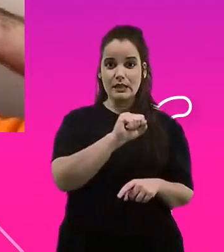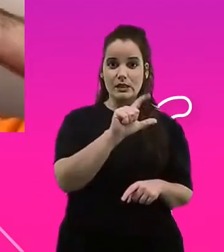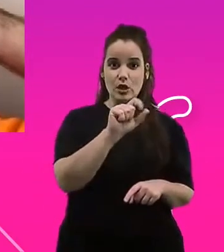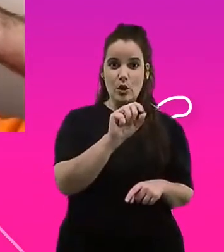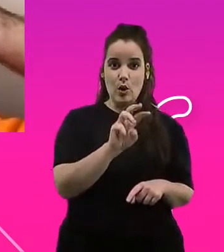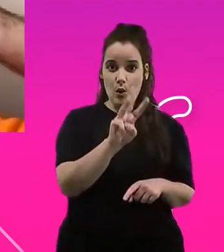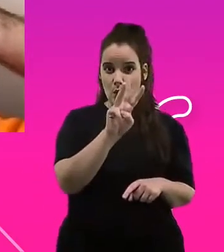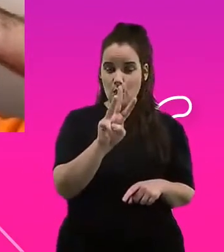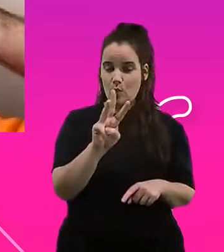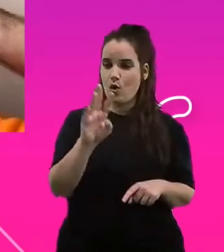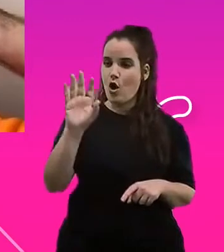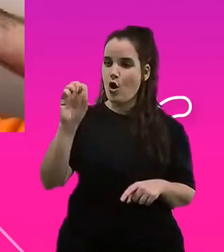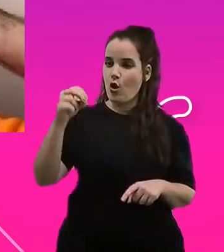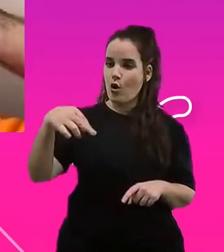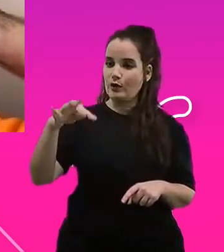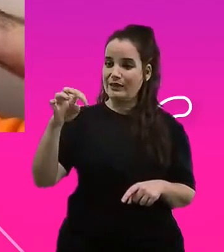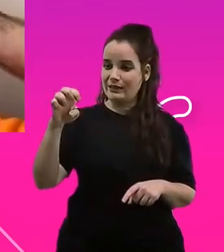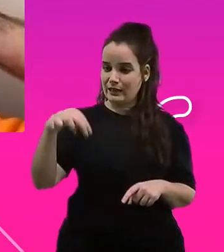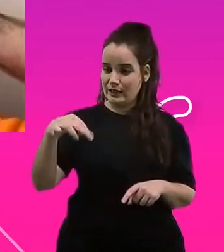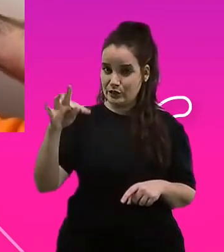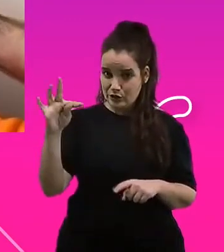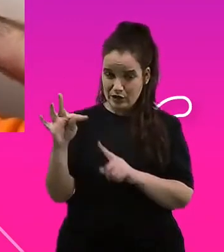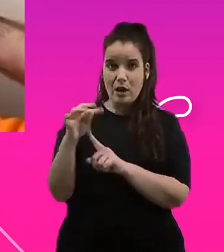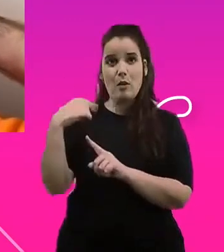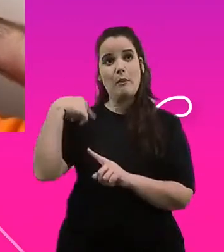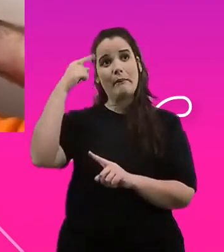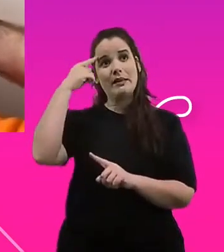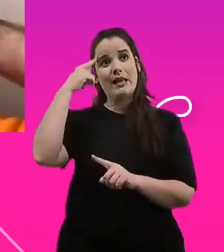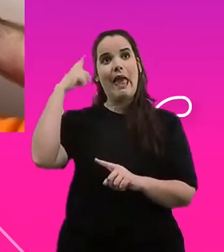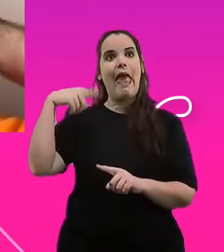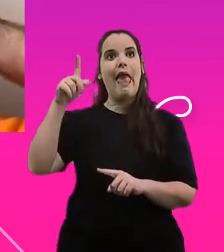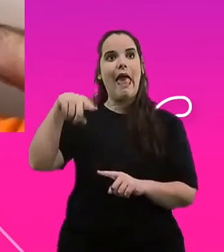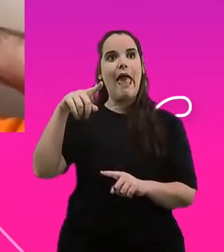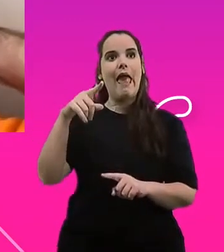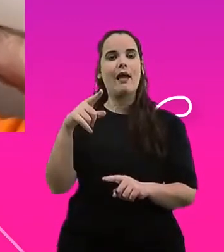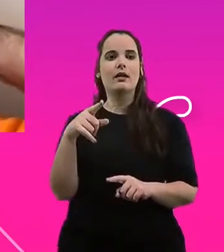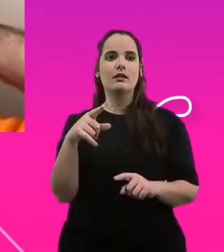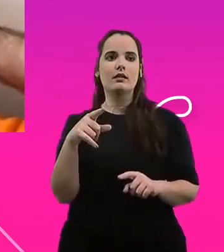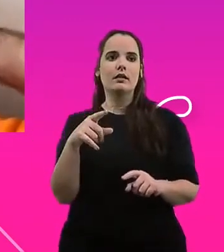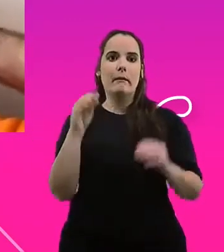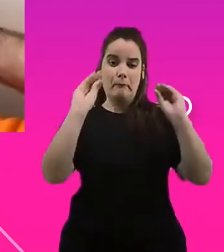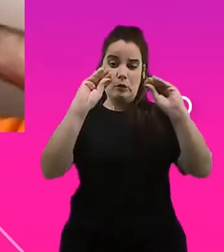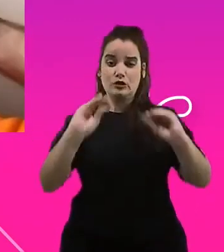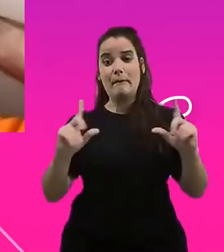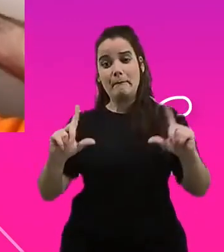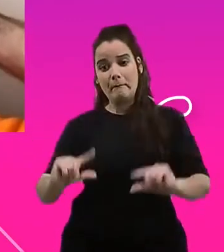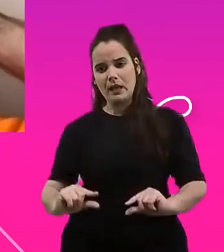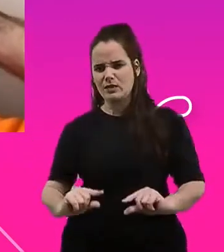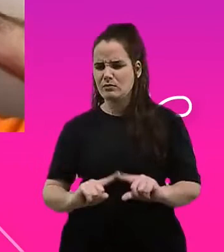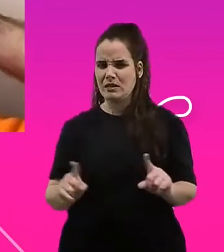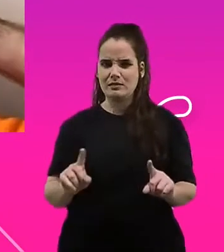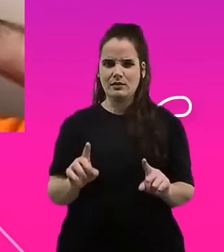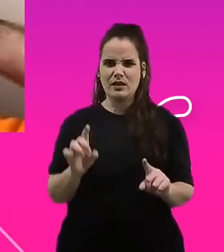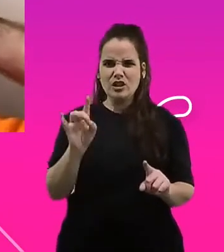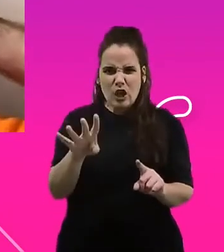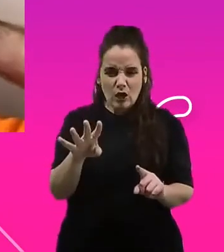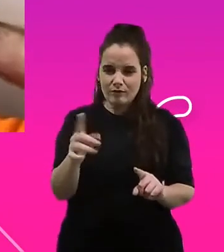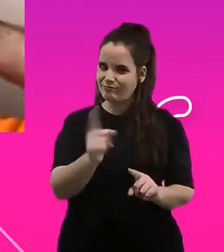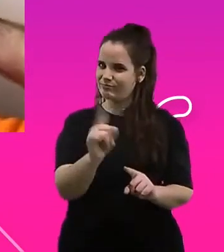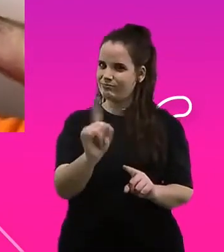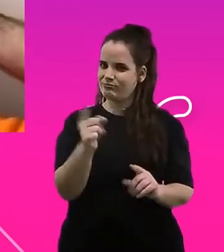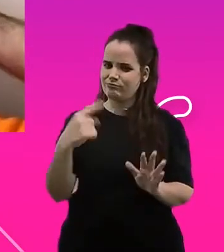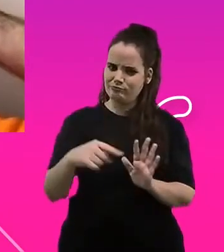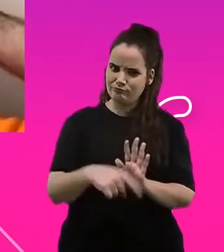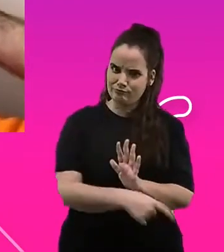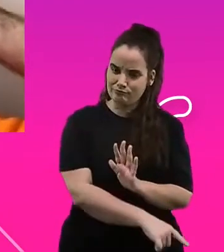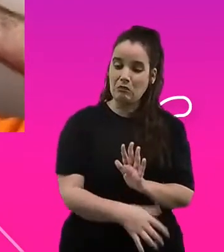menos frequência. Mas, cara, é sobre muito mais do que isso, de fato. Eu quero fazer uma última pergunta minha, e aí eu vou começar a